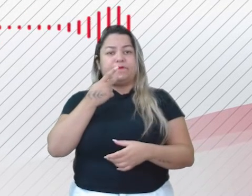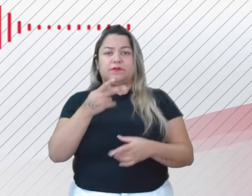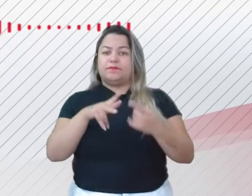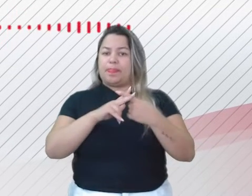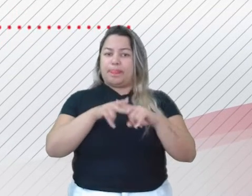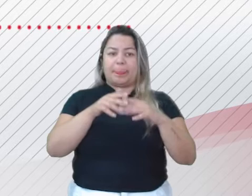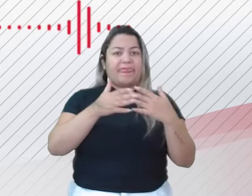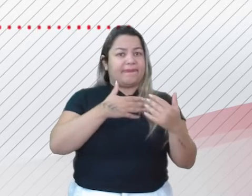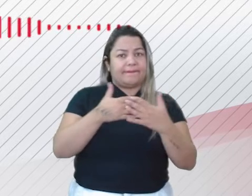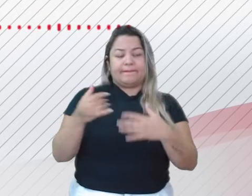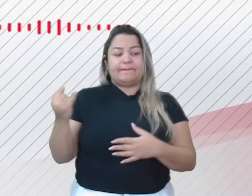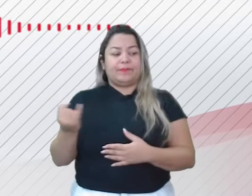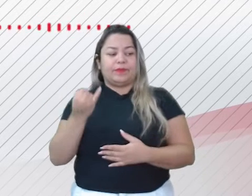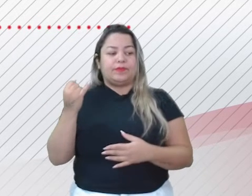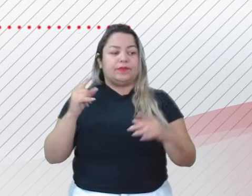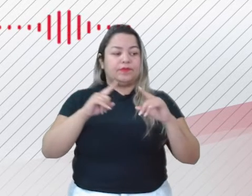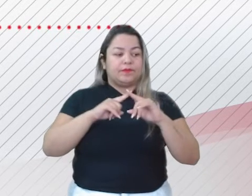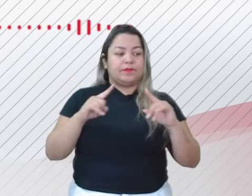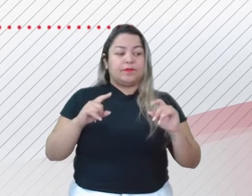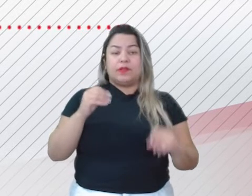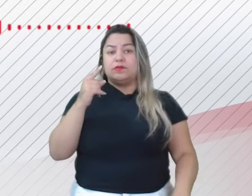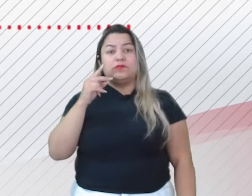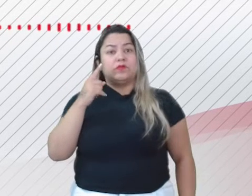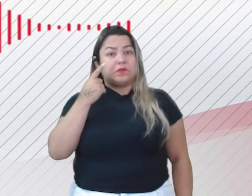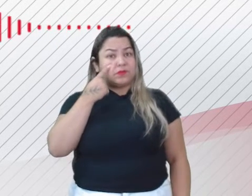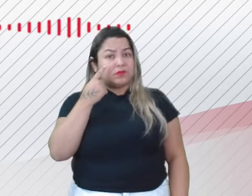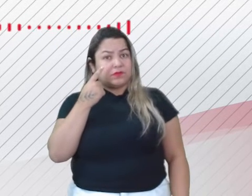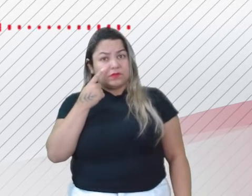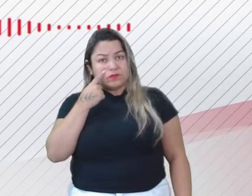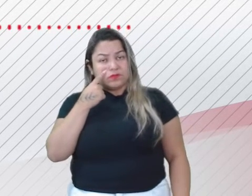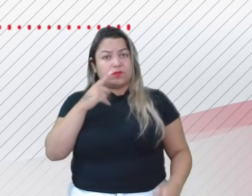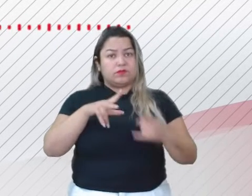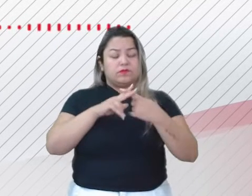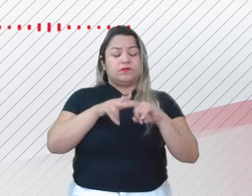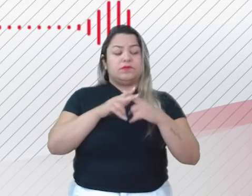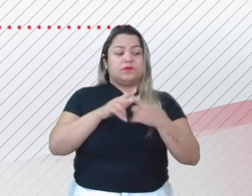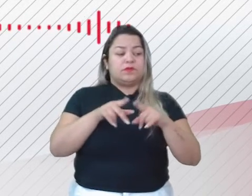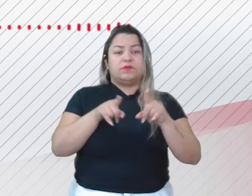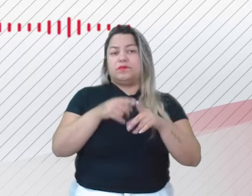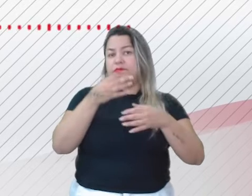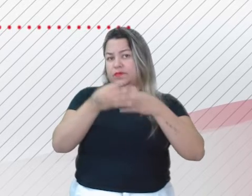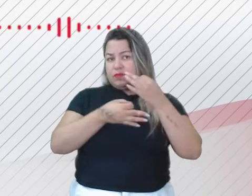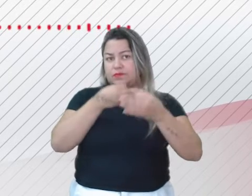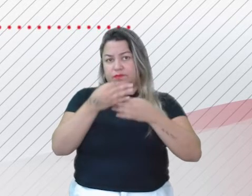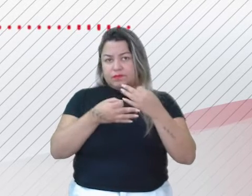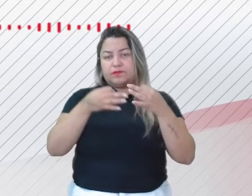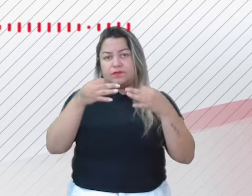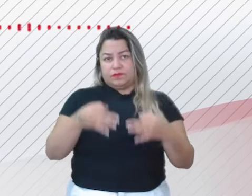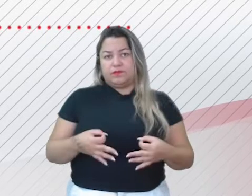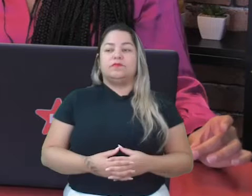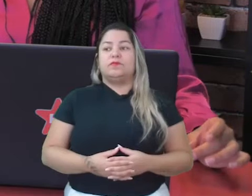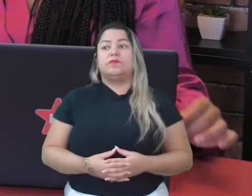que diz que qualquer ajuste fiscal é importante, mas não se atenta para a qualidade do ajuste fiscal. E nós tomamos, na minha opinião, a